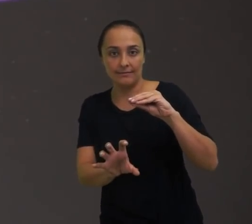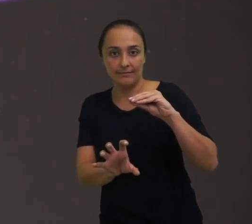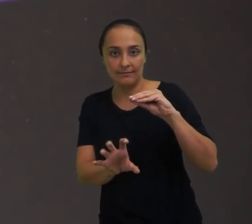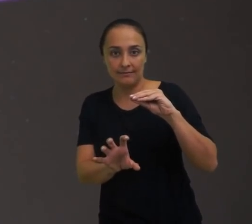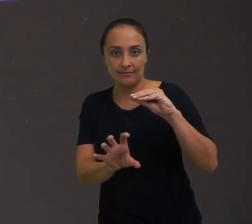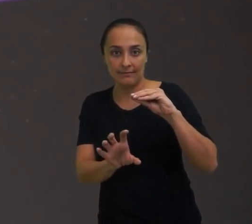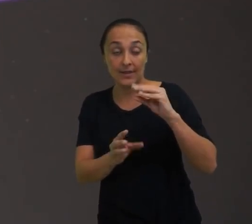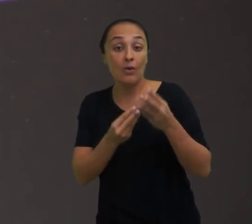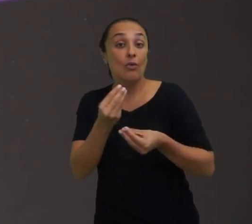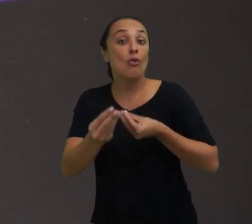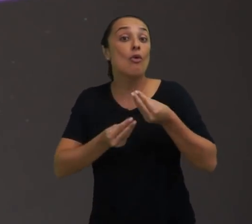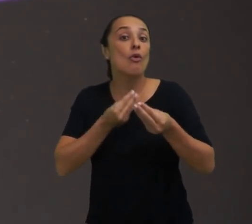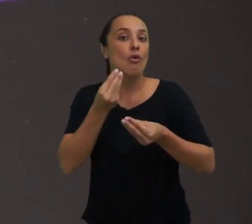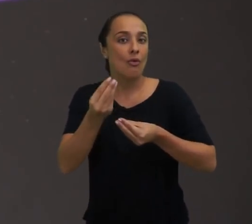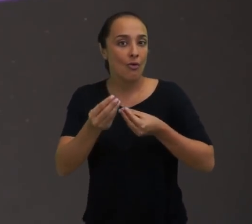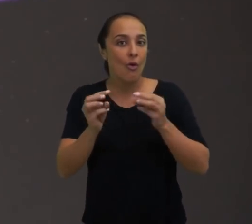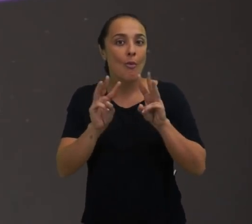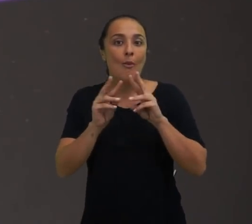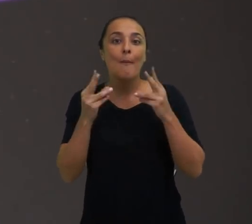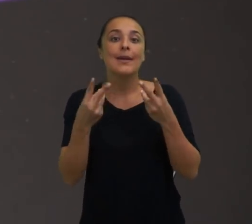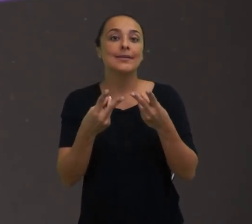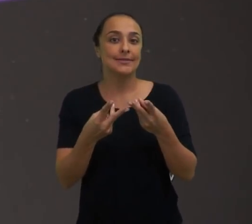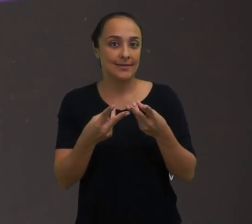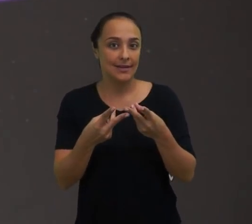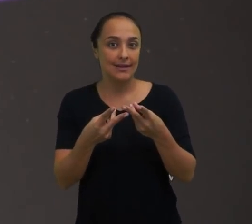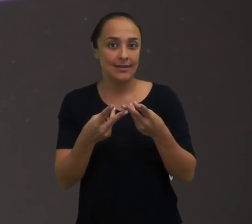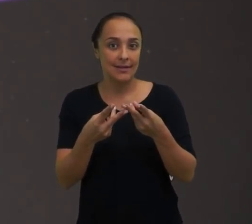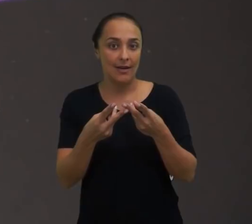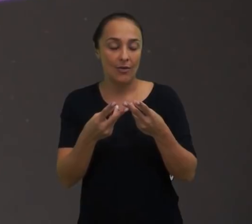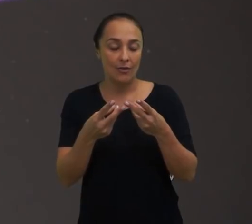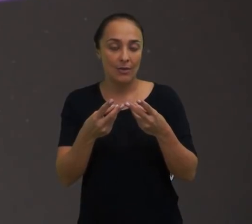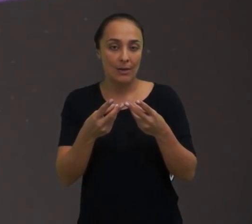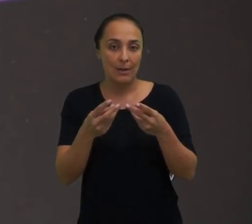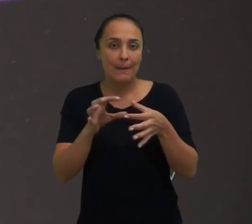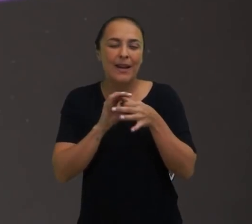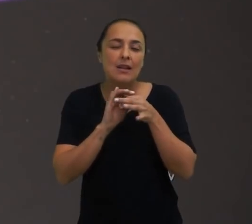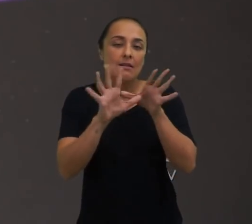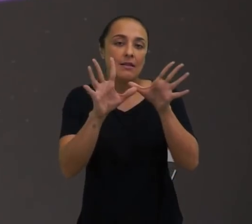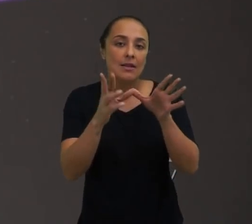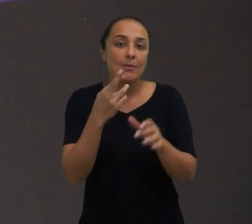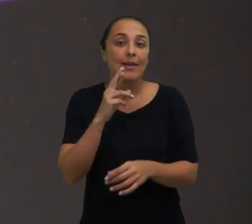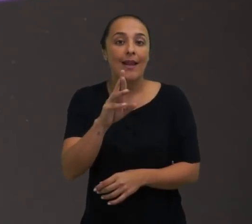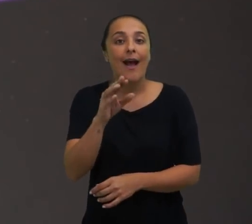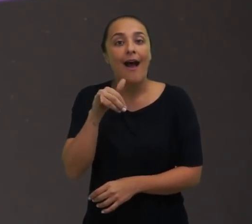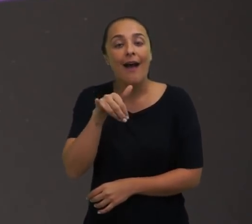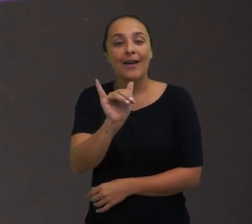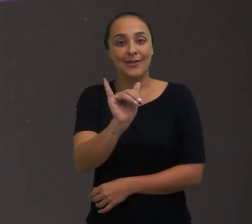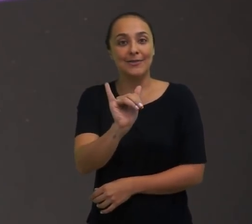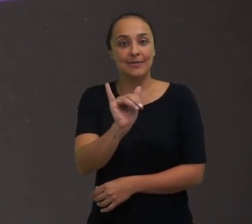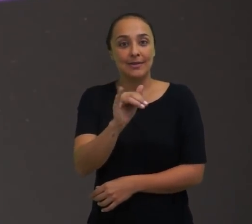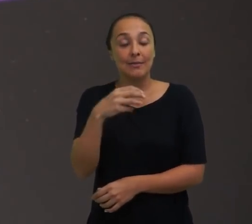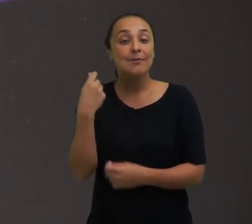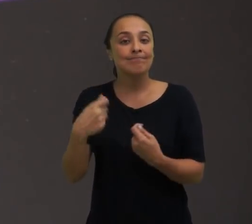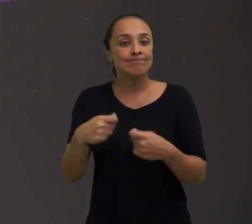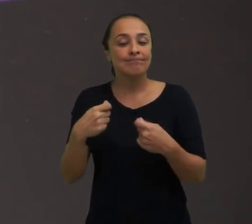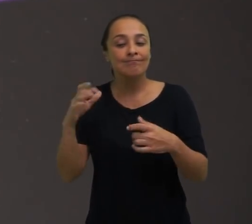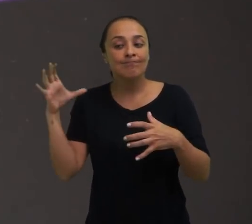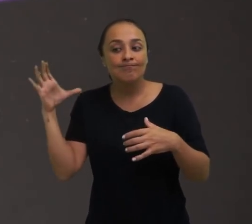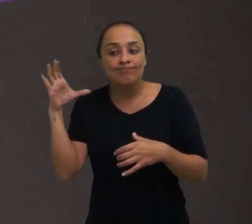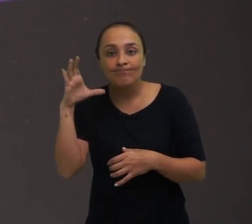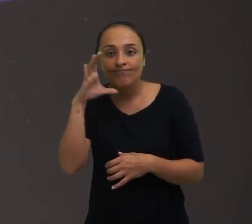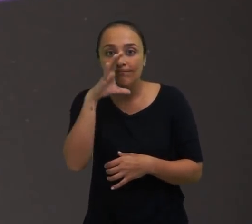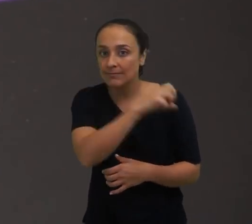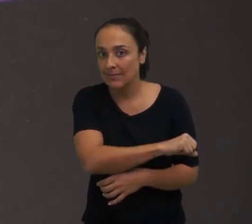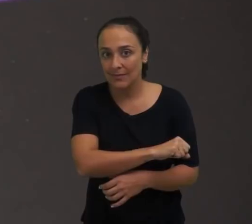Tá? Elas se estendem a 25 mil anos-luz, para cima e para baixo. E qual é a possível origem desse